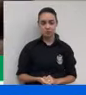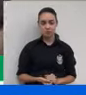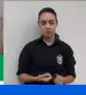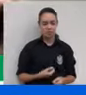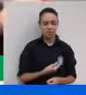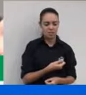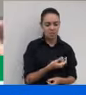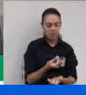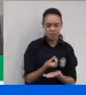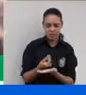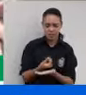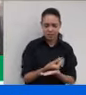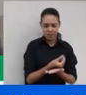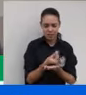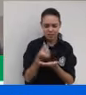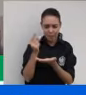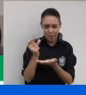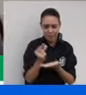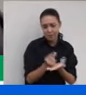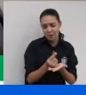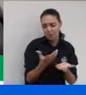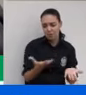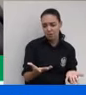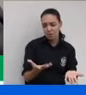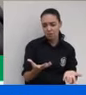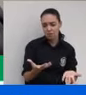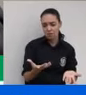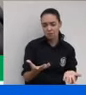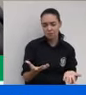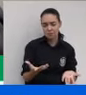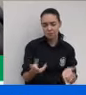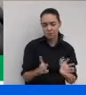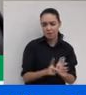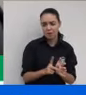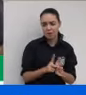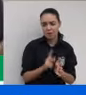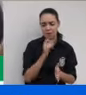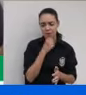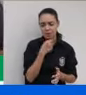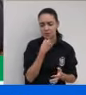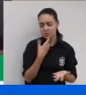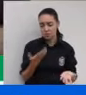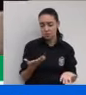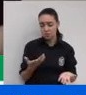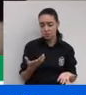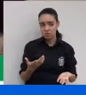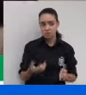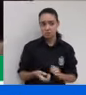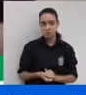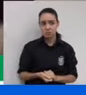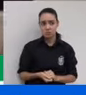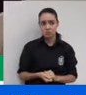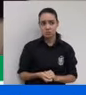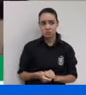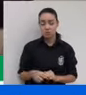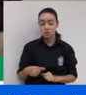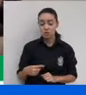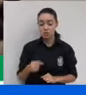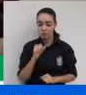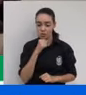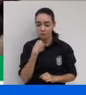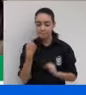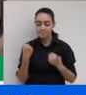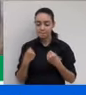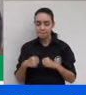não sei para qu 300.000 isso é dinheiro para Sousa rapaz Sousa precisa é de um recurso de 25